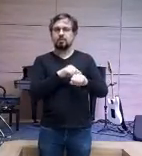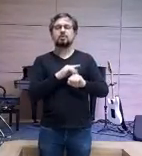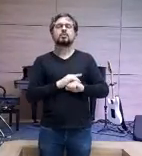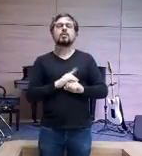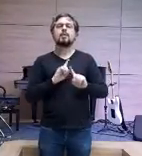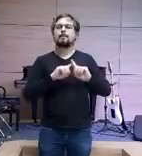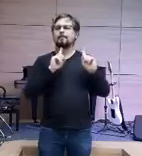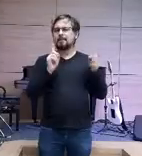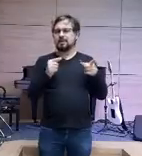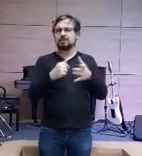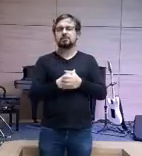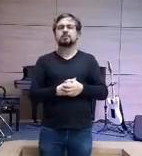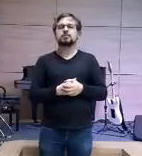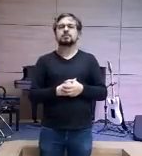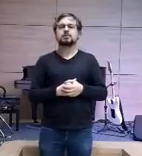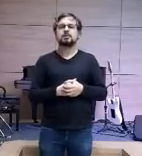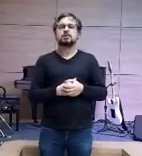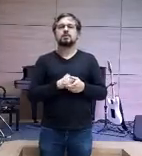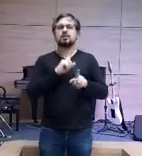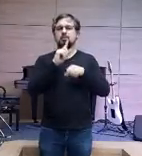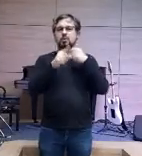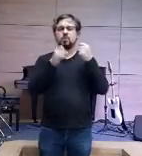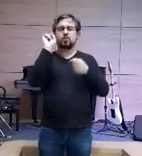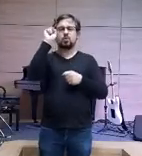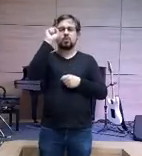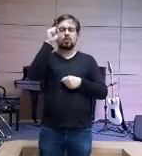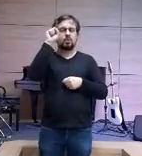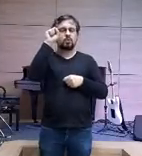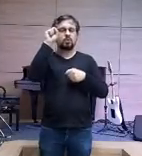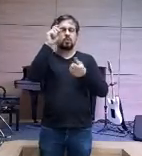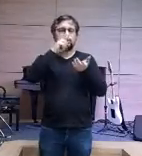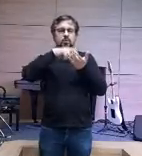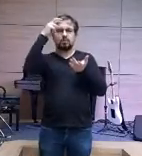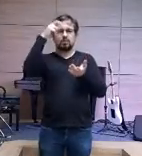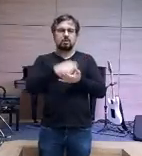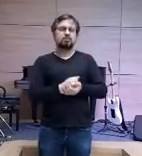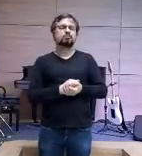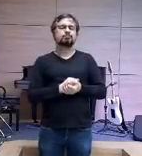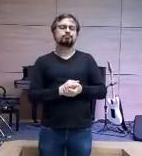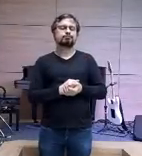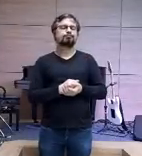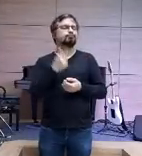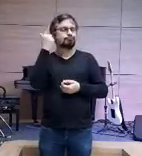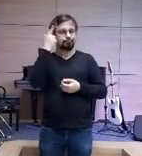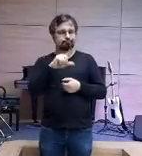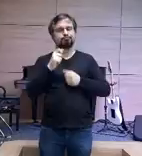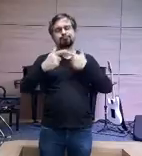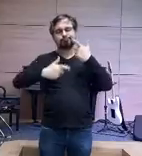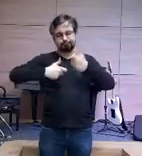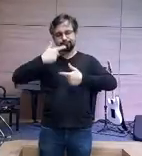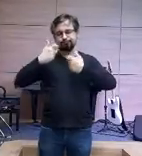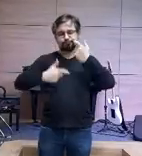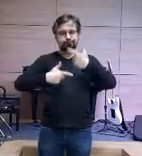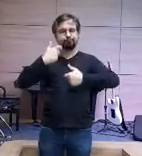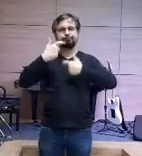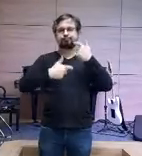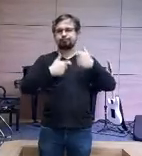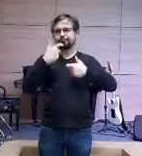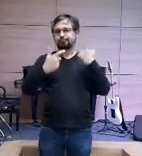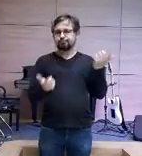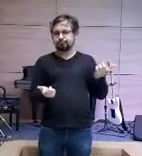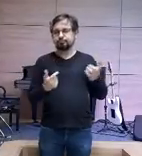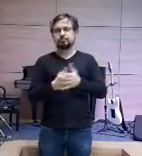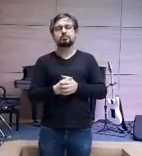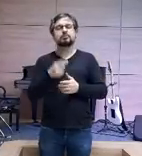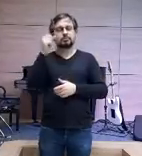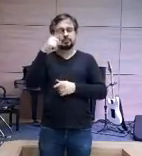mas após passar as 8 horas às 8:00 voltaram-se ter a guerra como